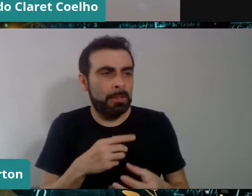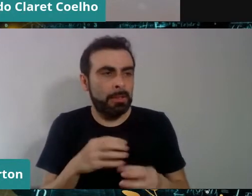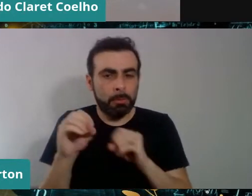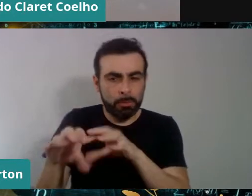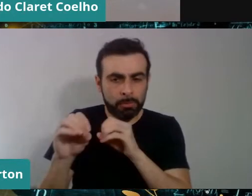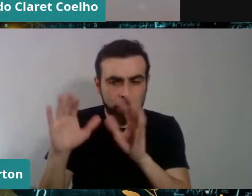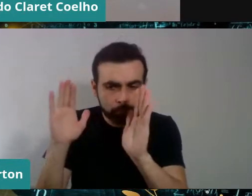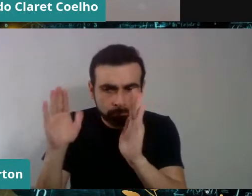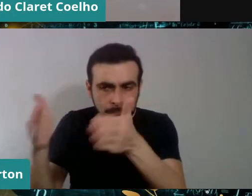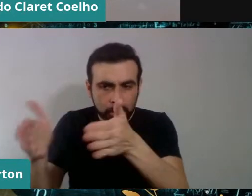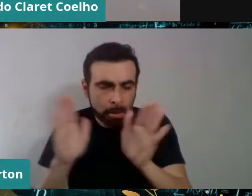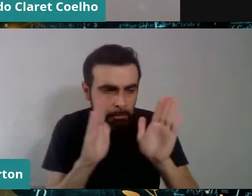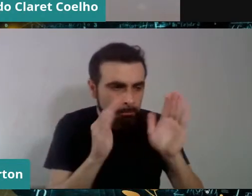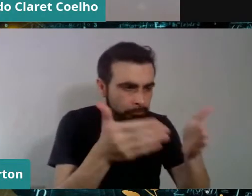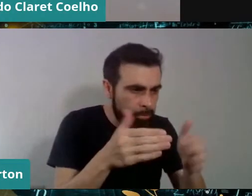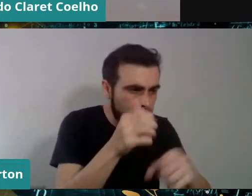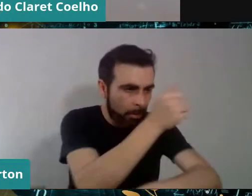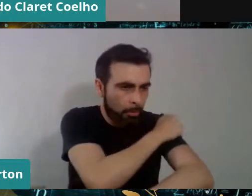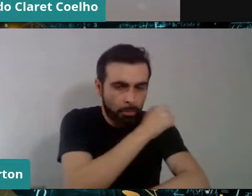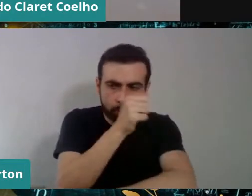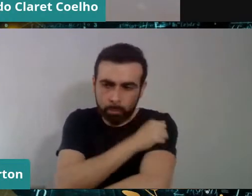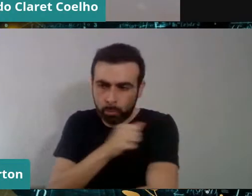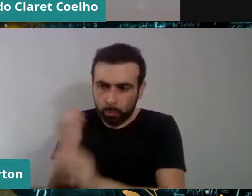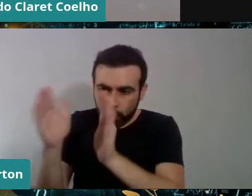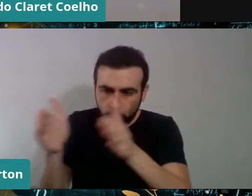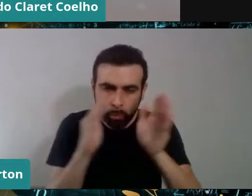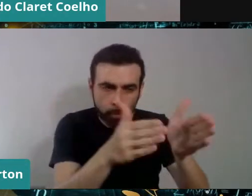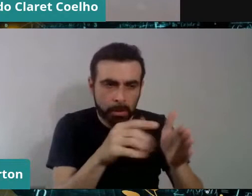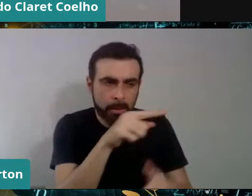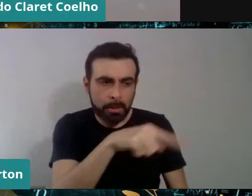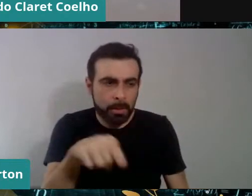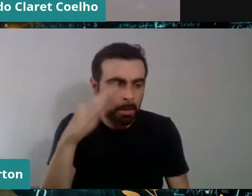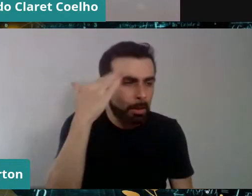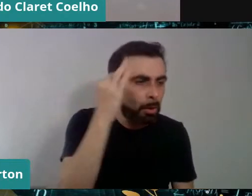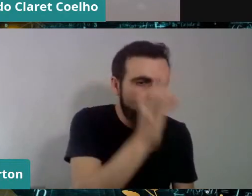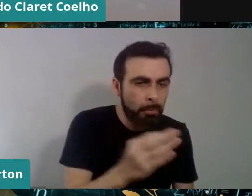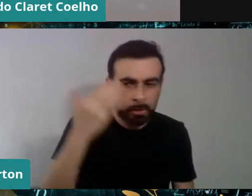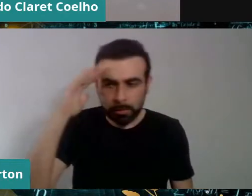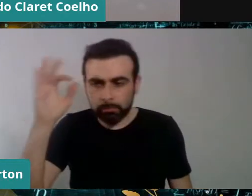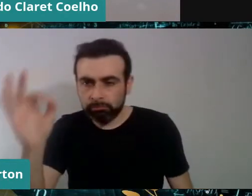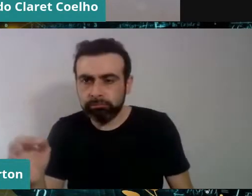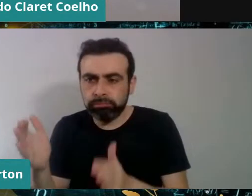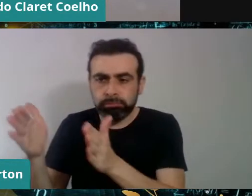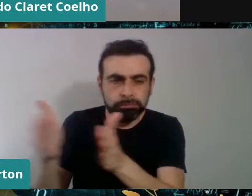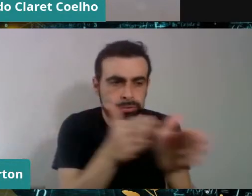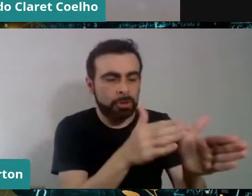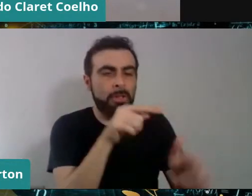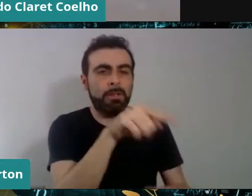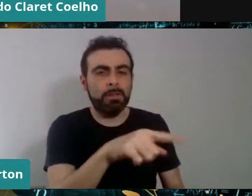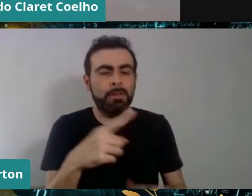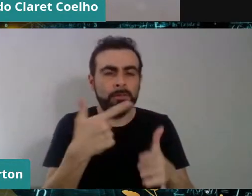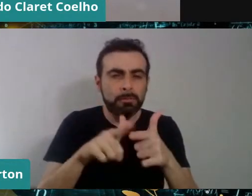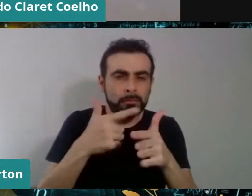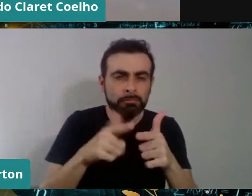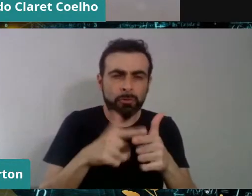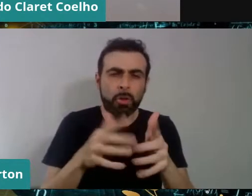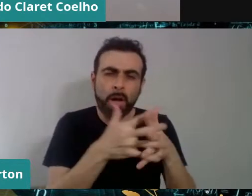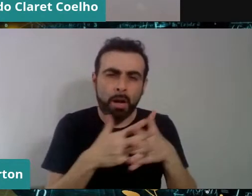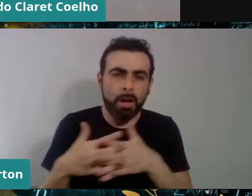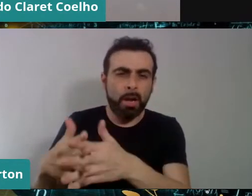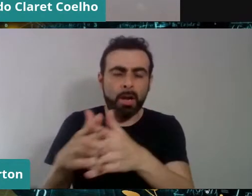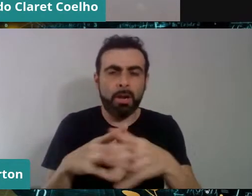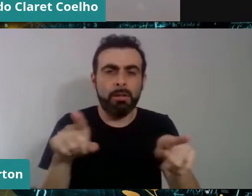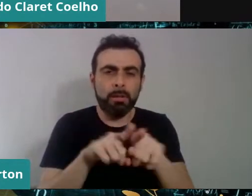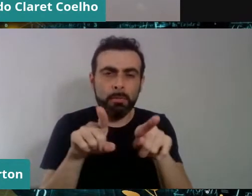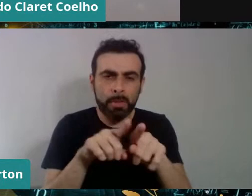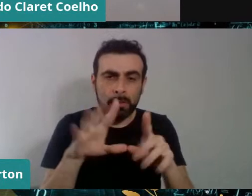direcionado ao aluno, né, mais fácil dele compreender, né? E aquelas demonstrações complicadas, a gente procurou agora fazer mais demonstração,